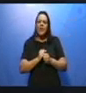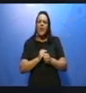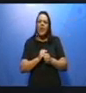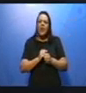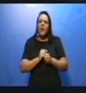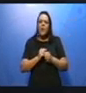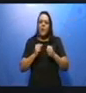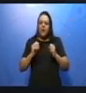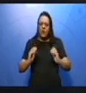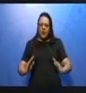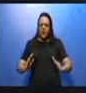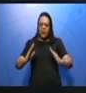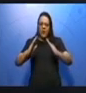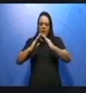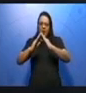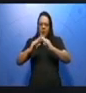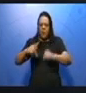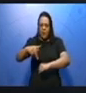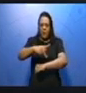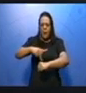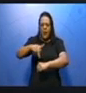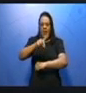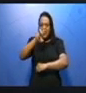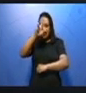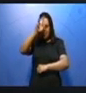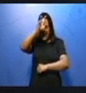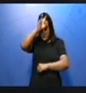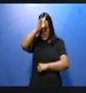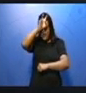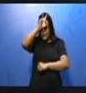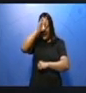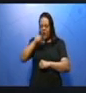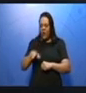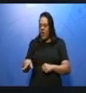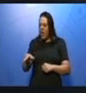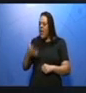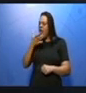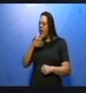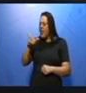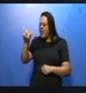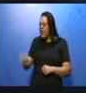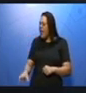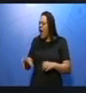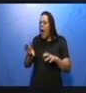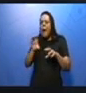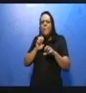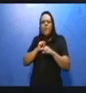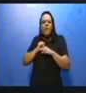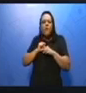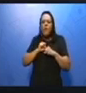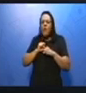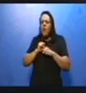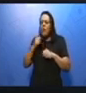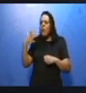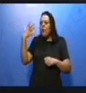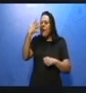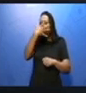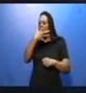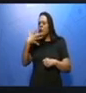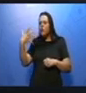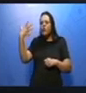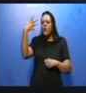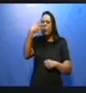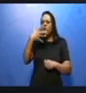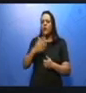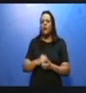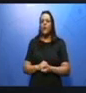pirâmides. E aí, nós temos algumas revistas, olha, as revistas de viagem, que realmente retratam o Egito, que mostram